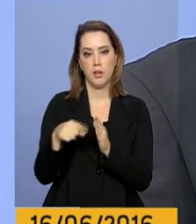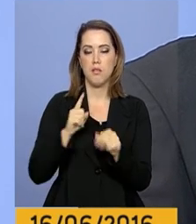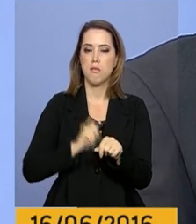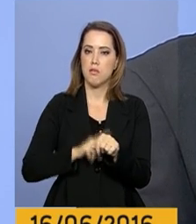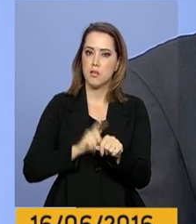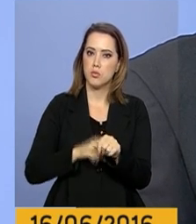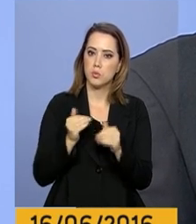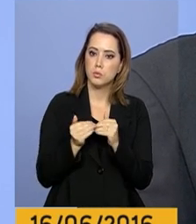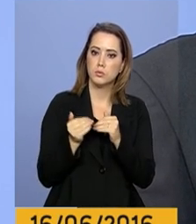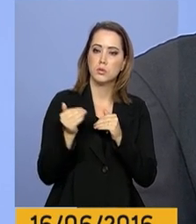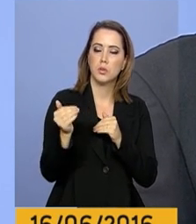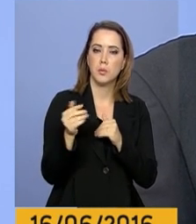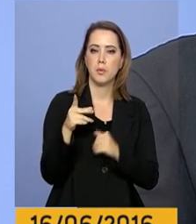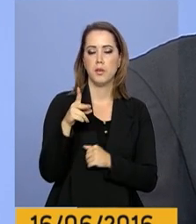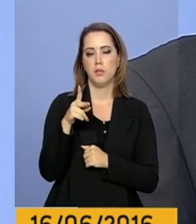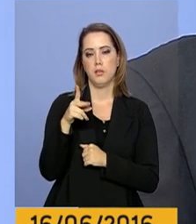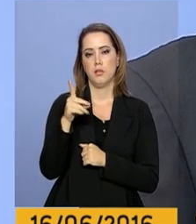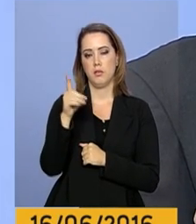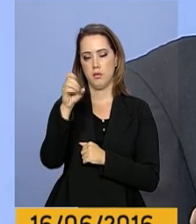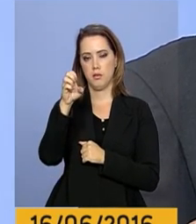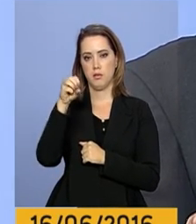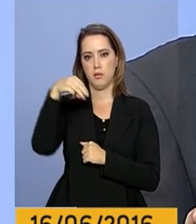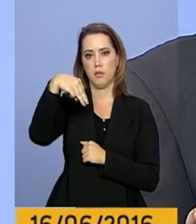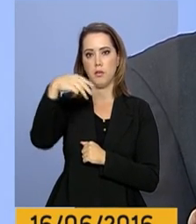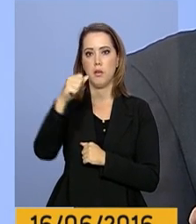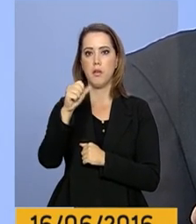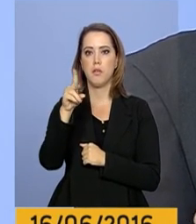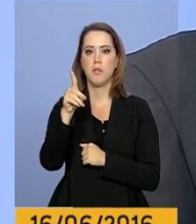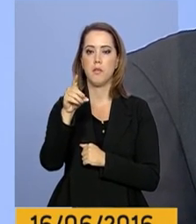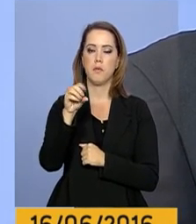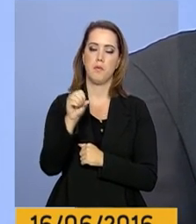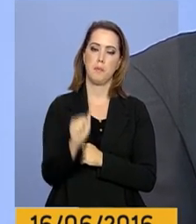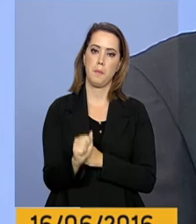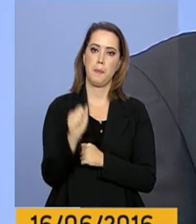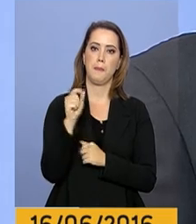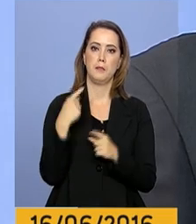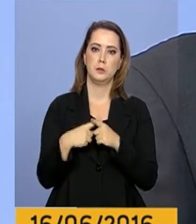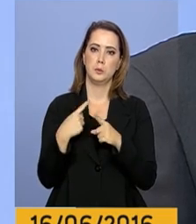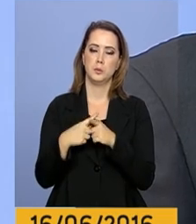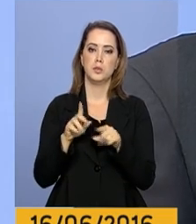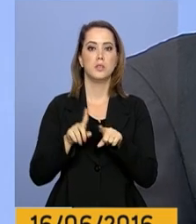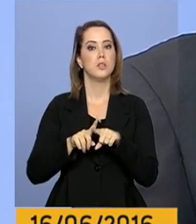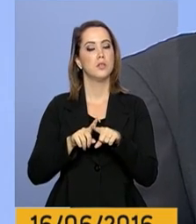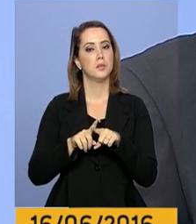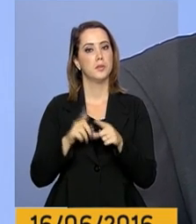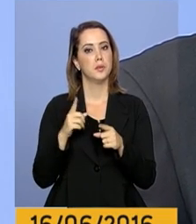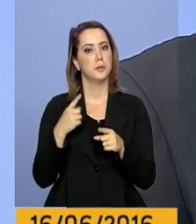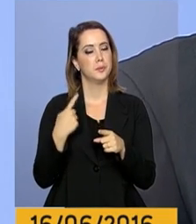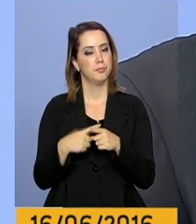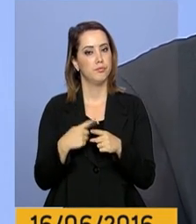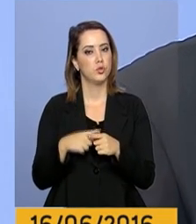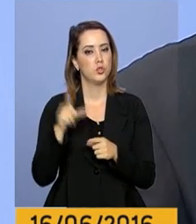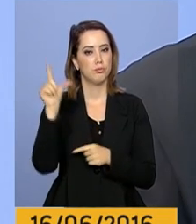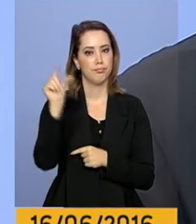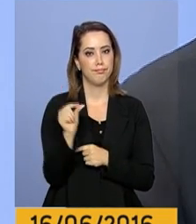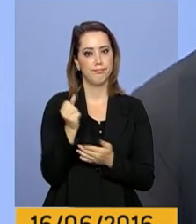fazer essa alteração da renda mínima no momento em que a oferta é a mais baixa?